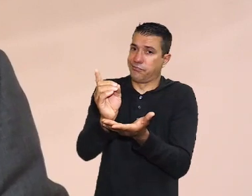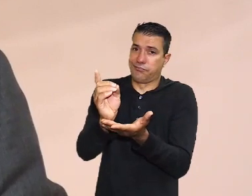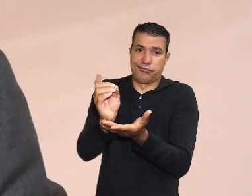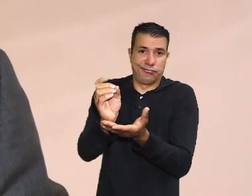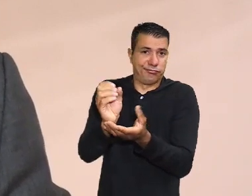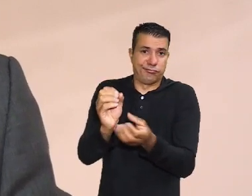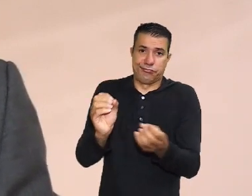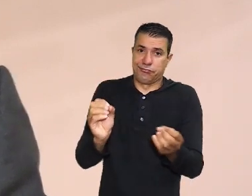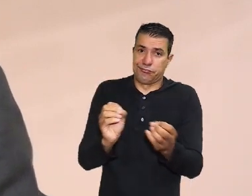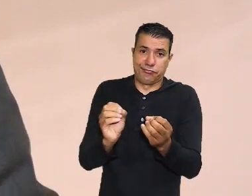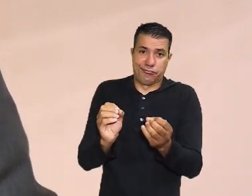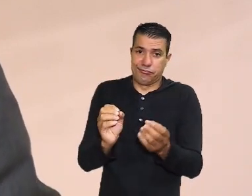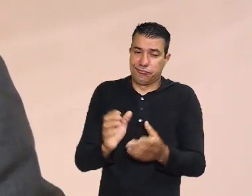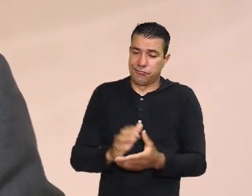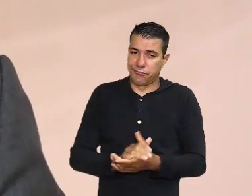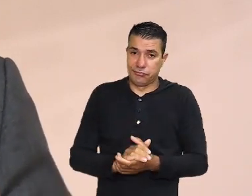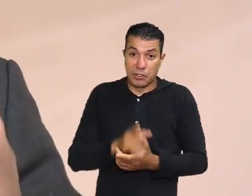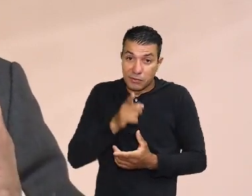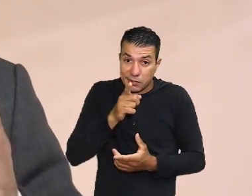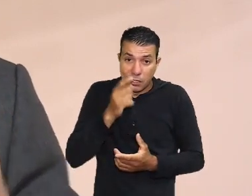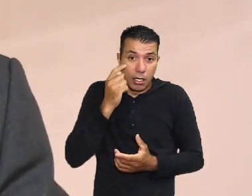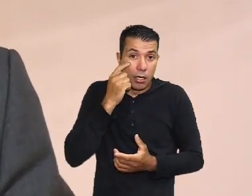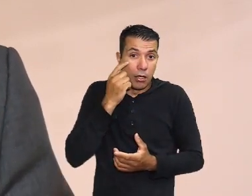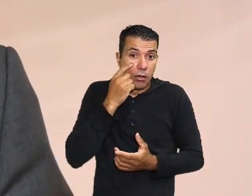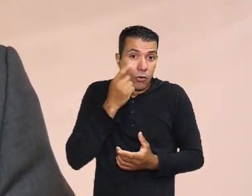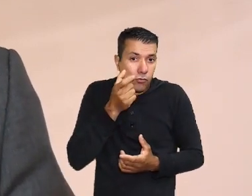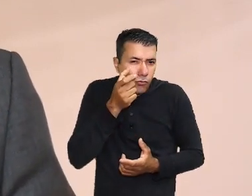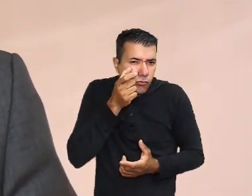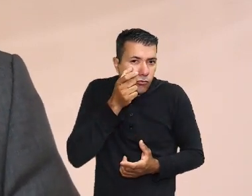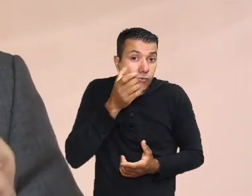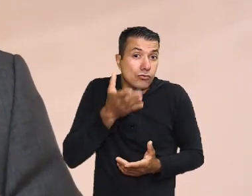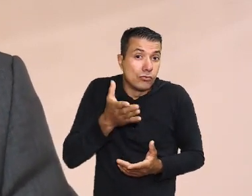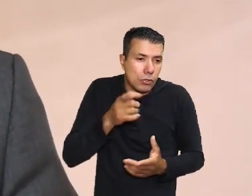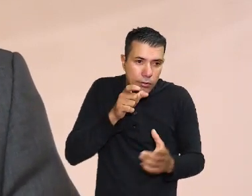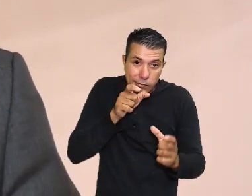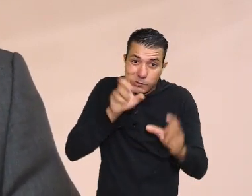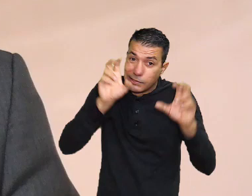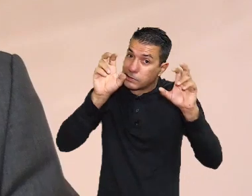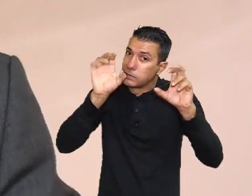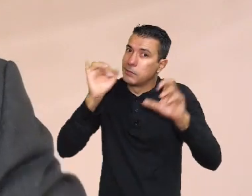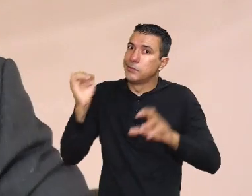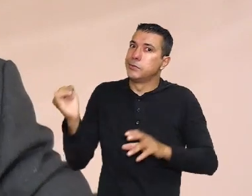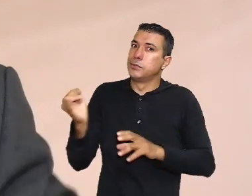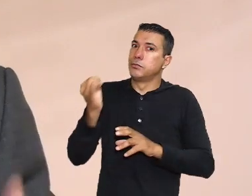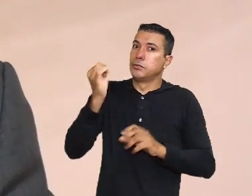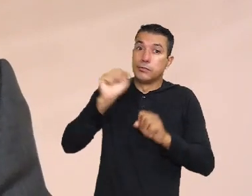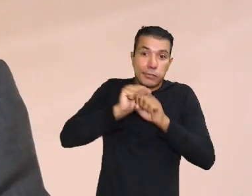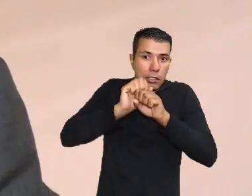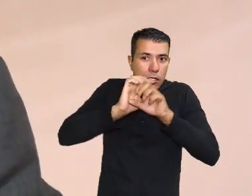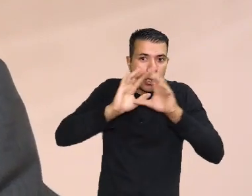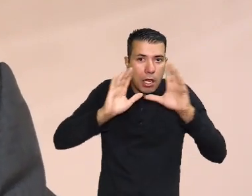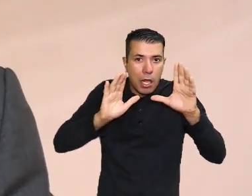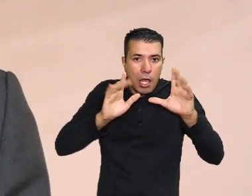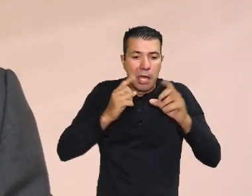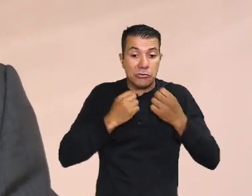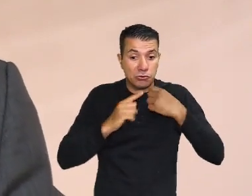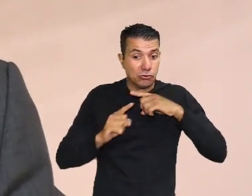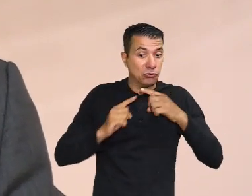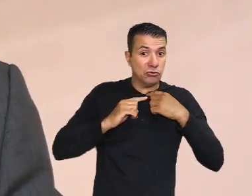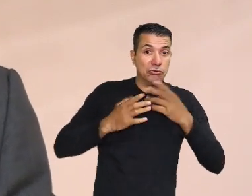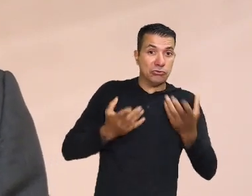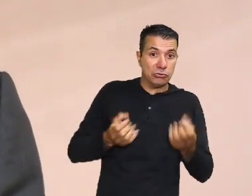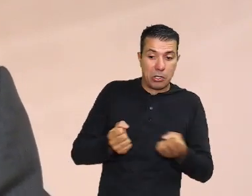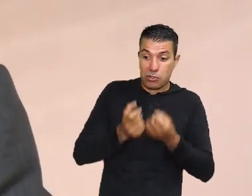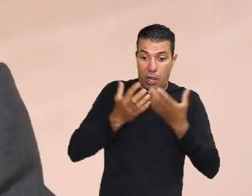ensinar nessa noite. Então, eu queria que você realmente prestasse atenção. Hoje, esse tema, ele vai esclarecer muitas dúvidas no que diz